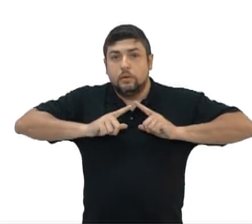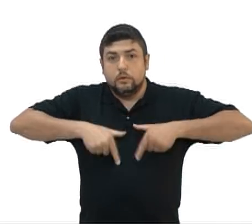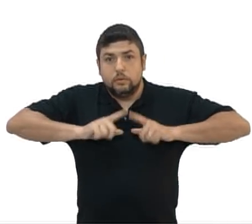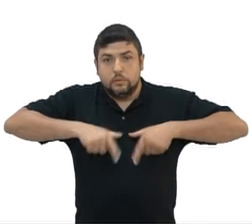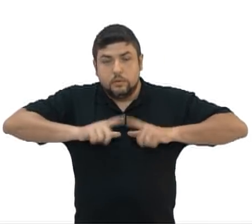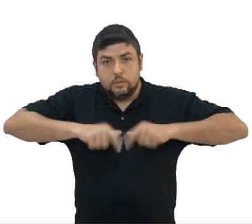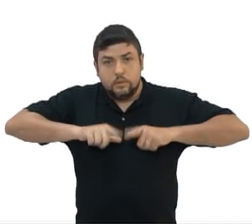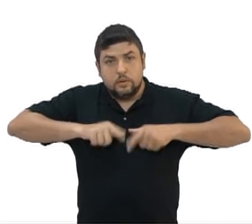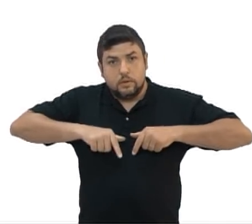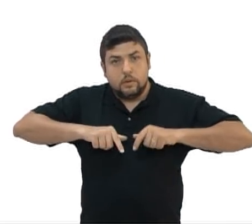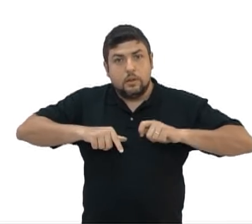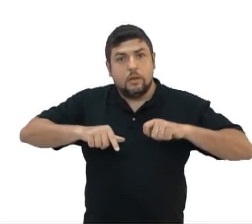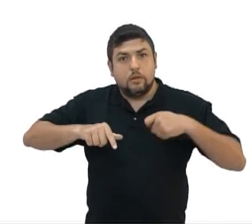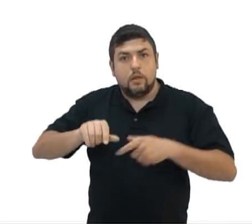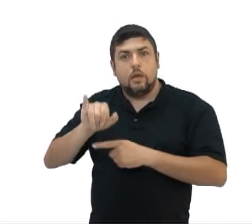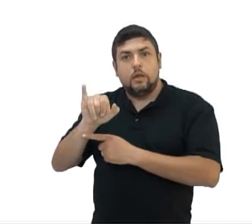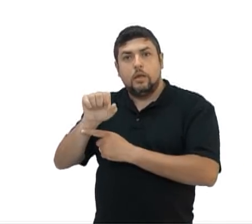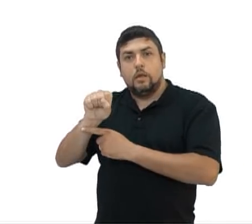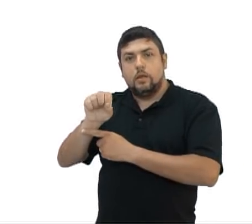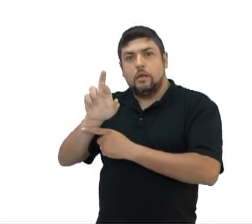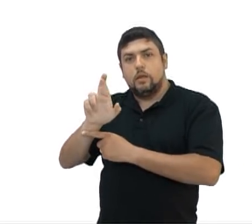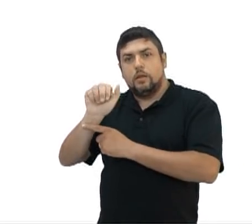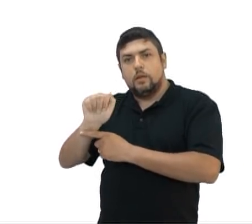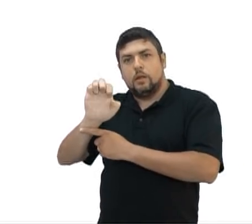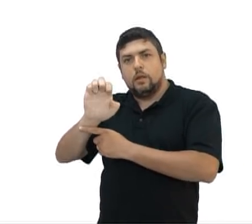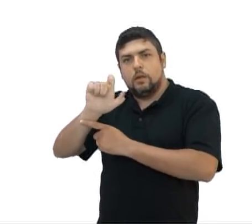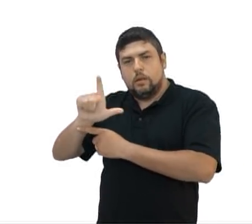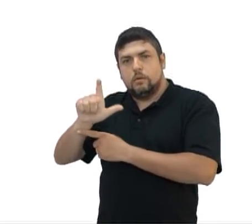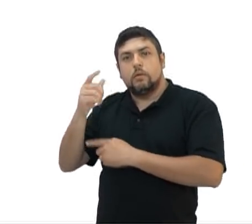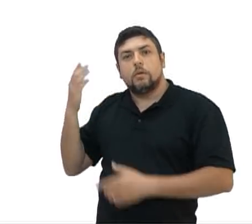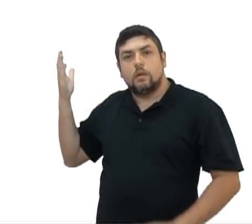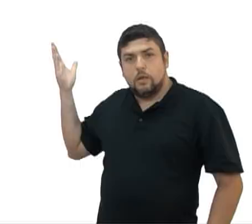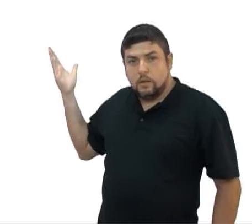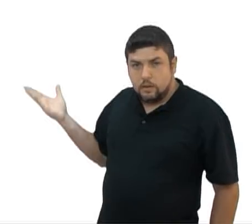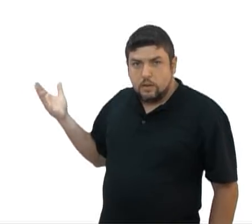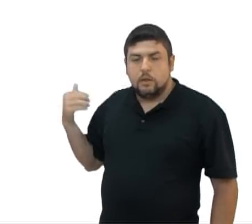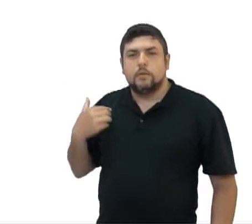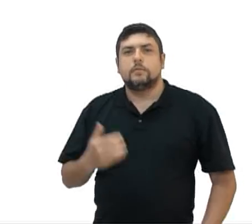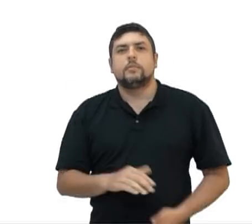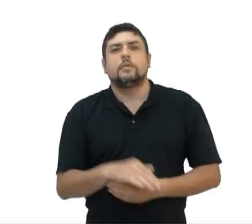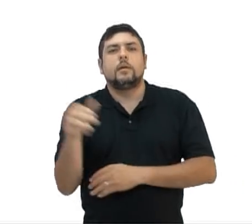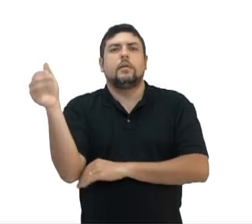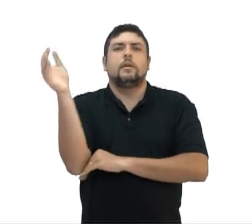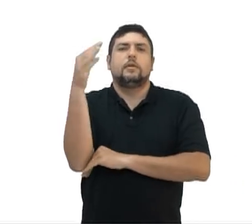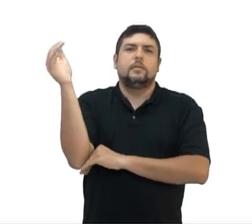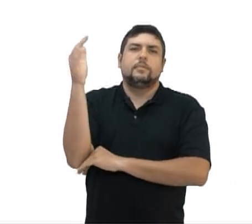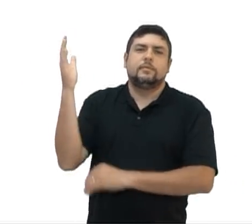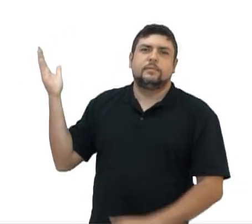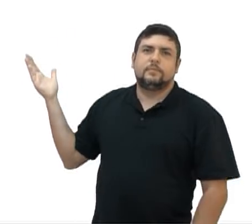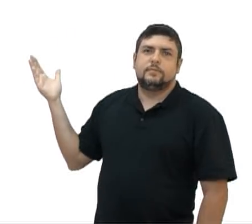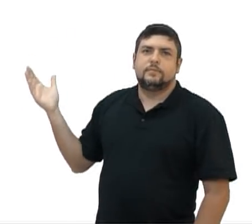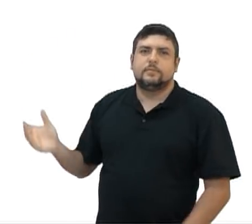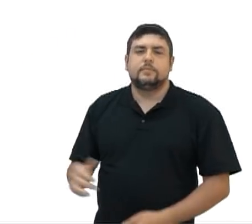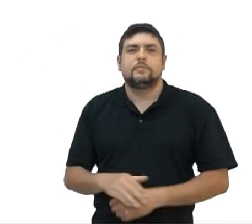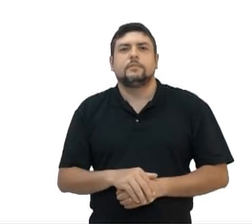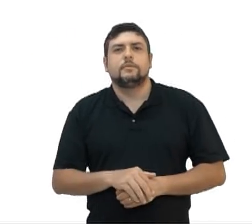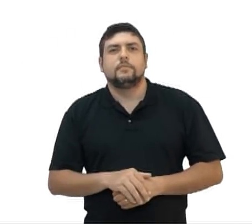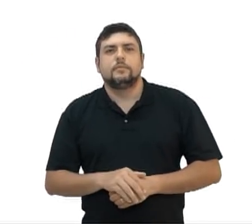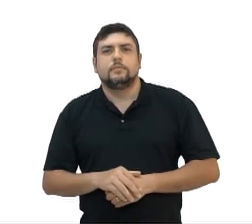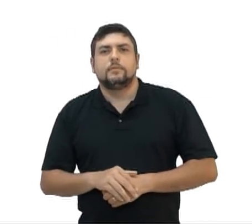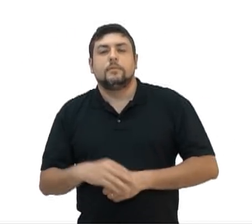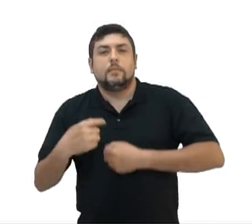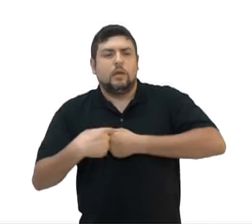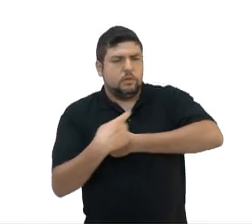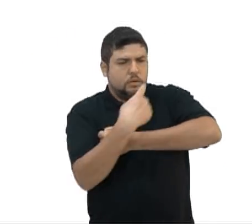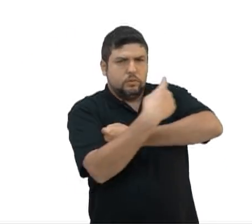de Israel. A bandeira de Israel, que está aqui no slide, adotou, e eles também chamam essa estrela de Davi de selo de